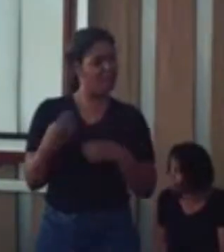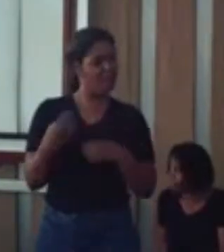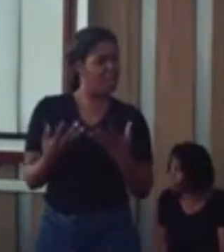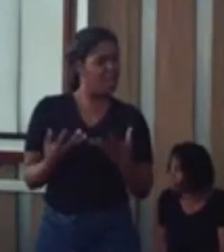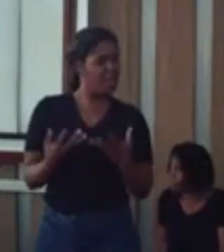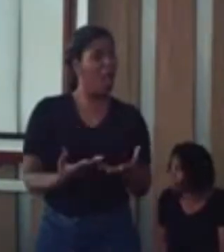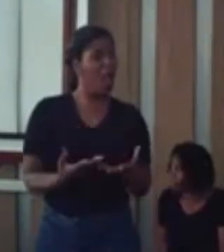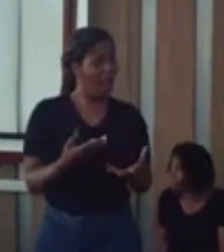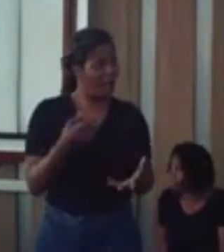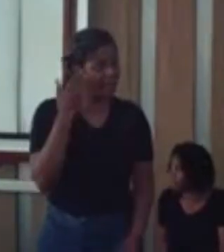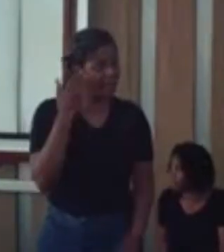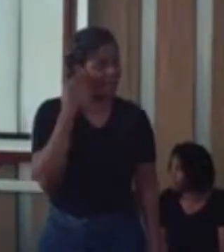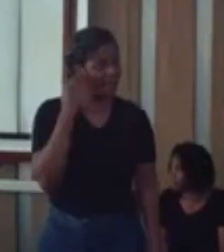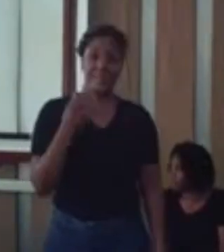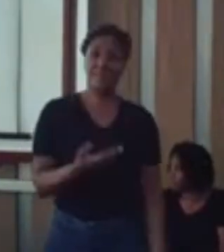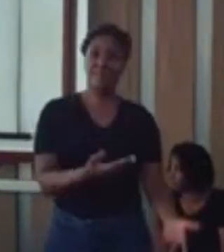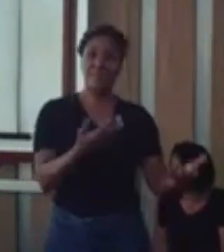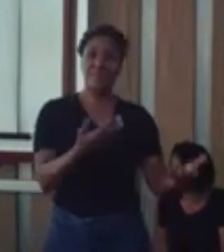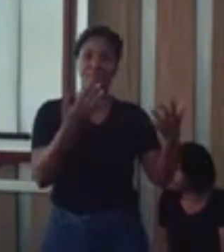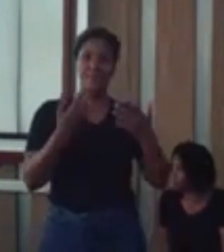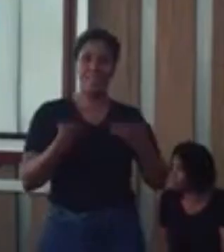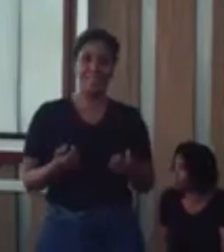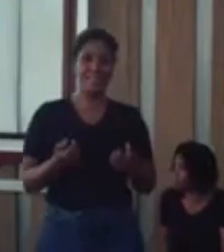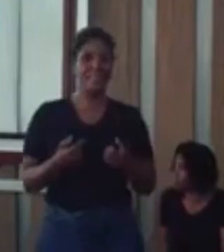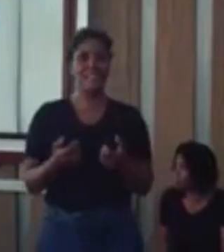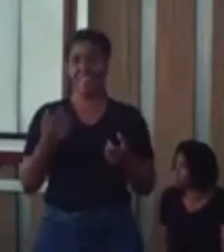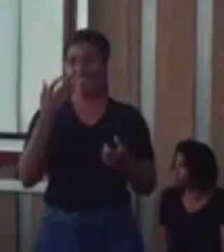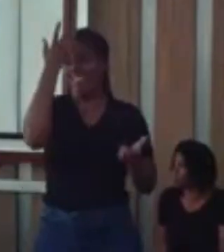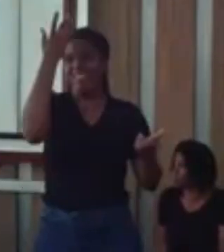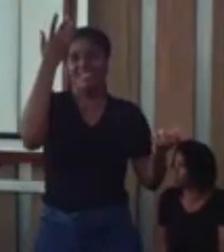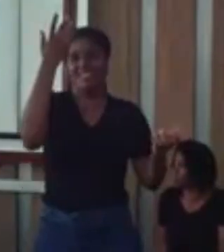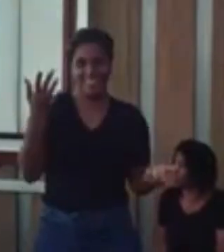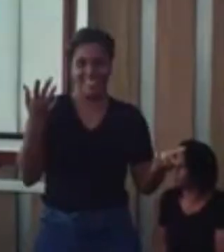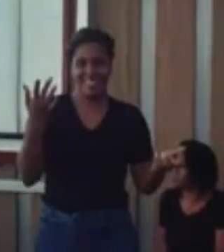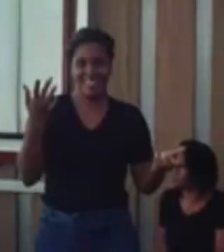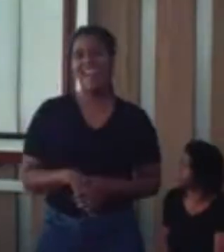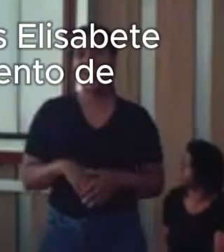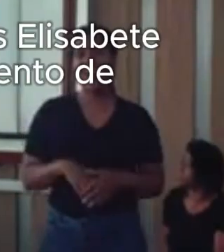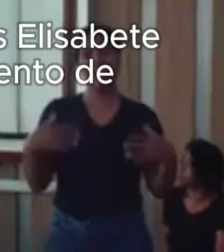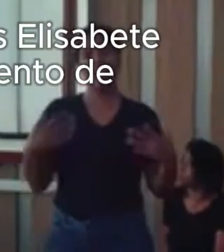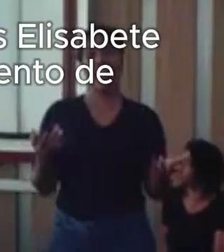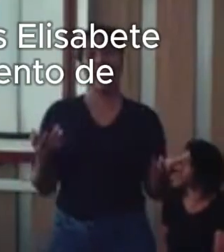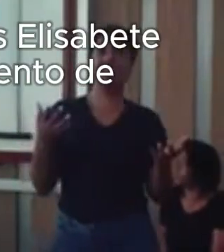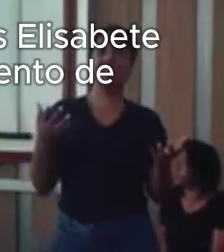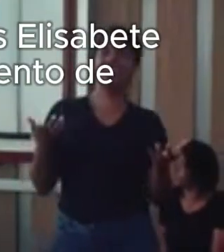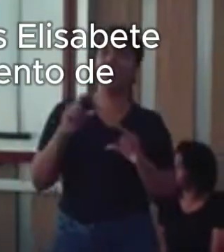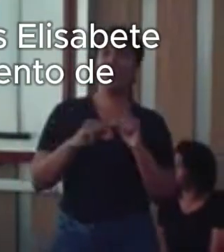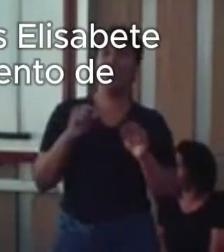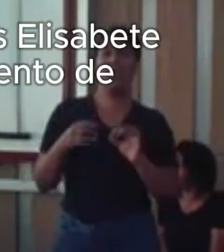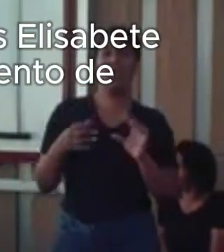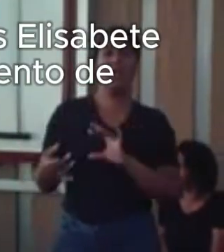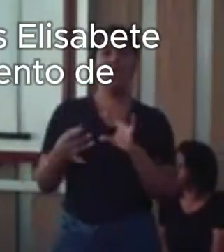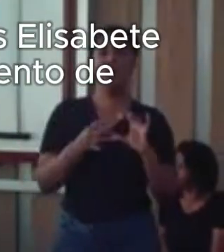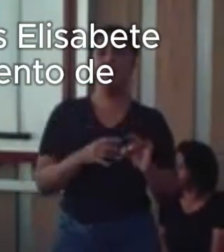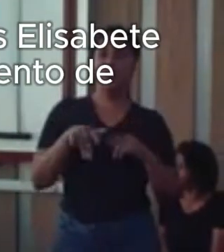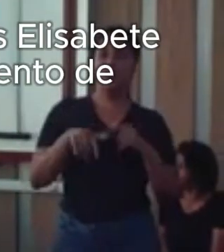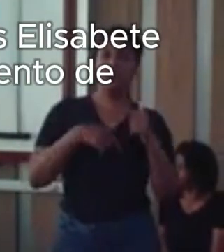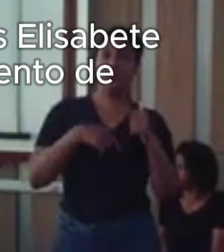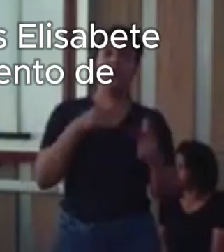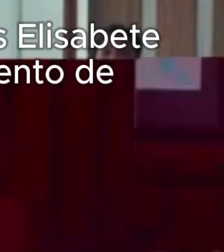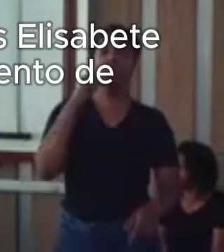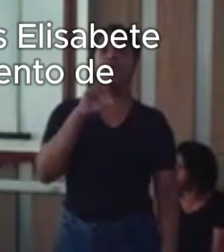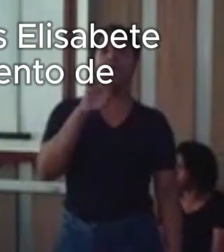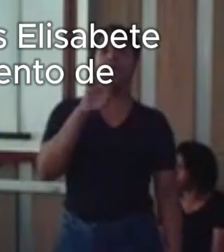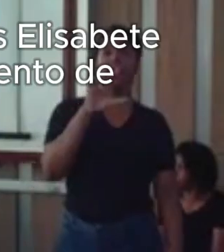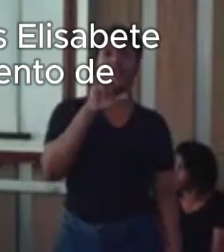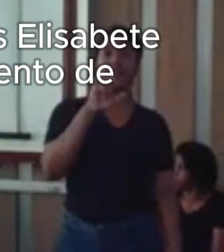colo sem nenhum esforço. E aí isso está envolvido com o trabalho dessa moça aqui, que é a Elizabeth Freire, que é a